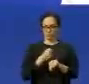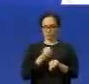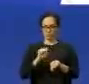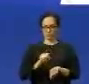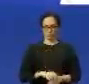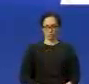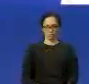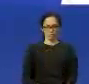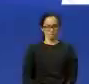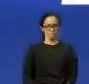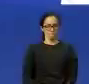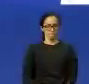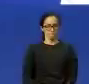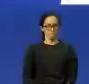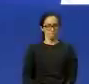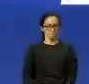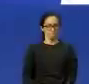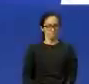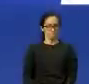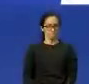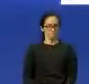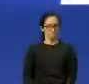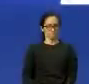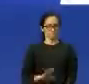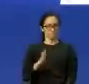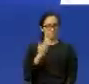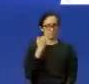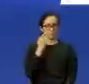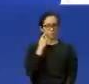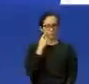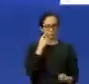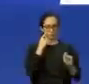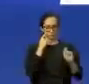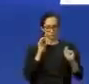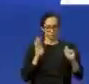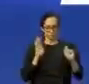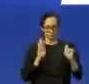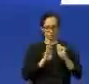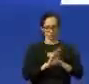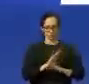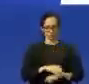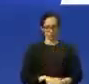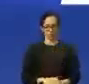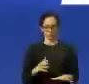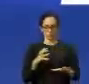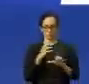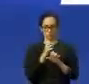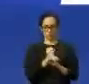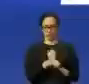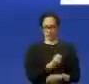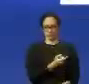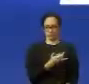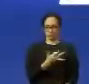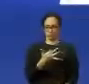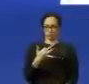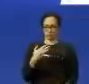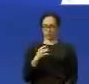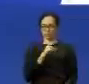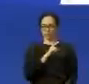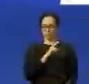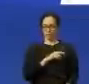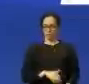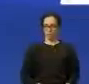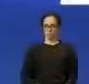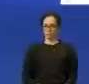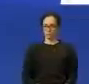Então, a velocidade do A e do B, né, é o D sobre delta T. A distância percorrida, então, pelo A em